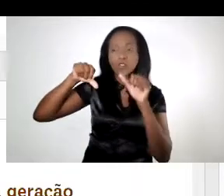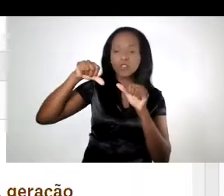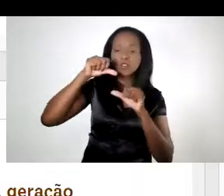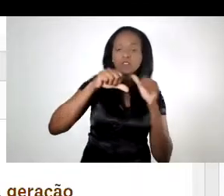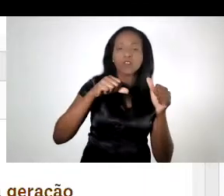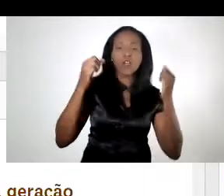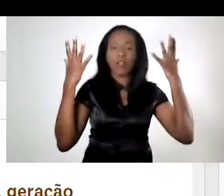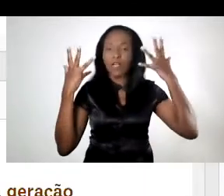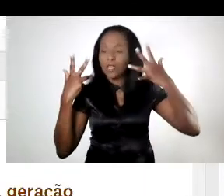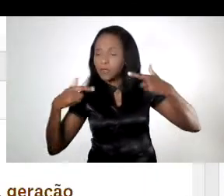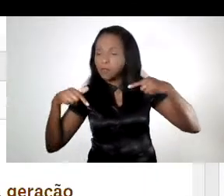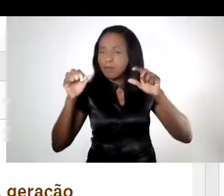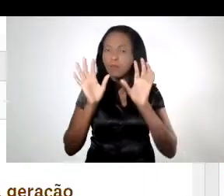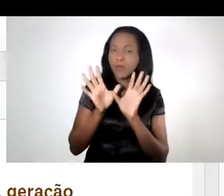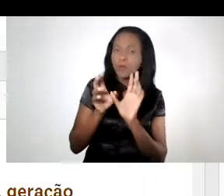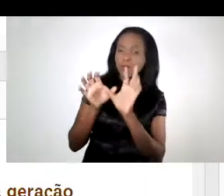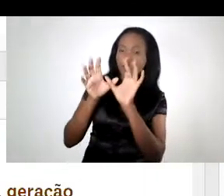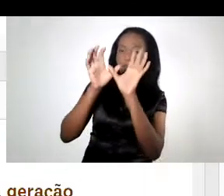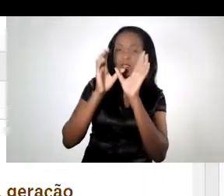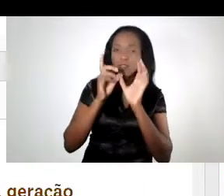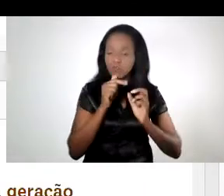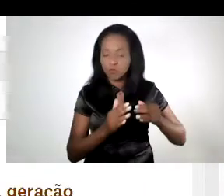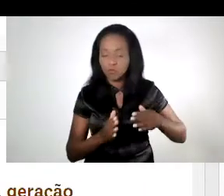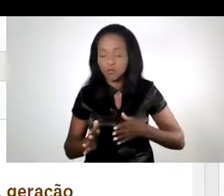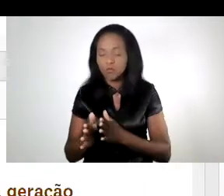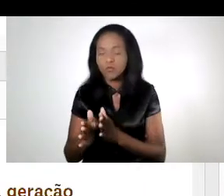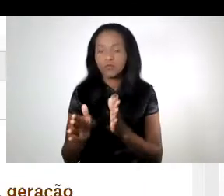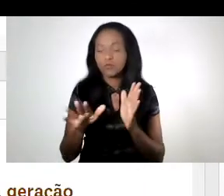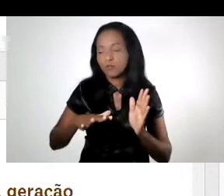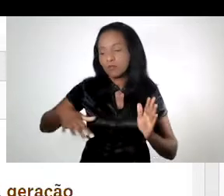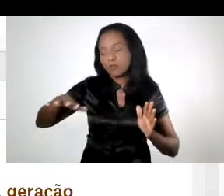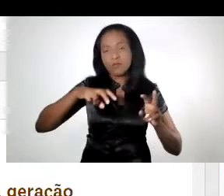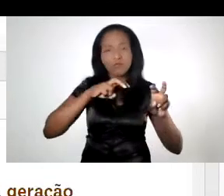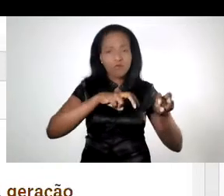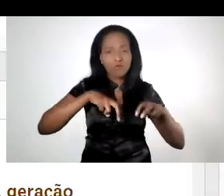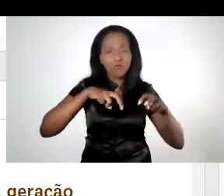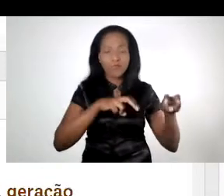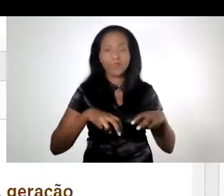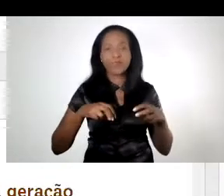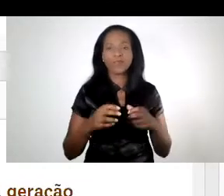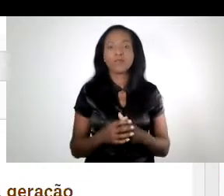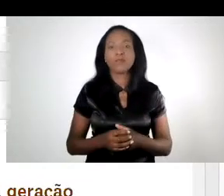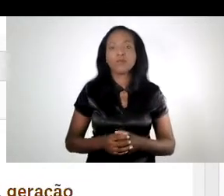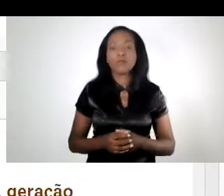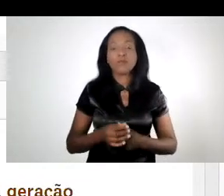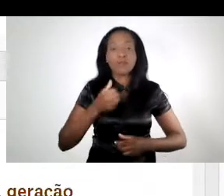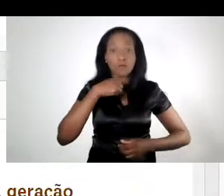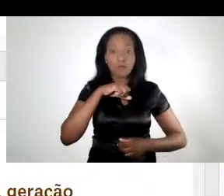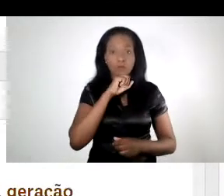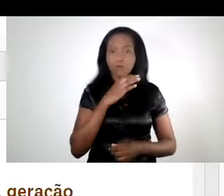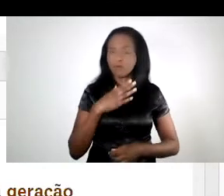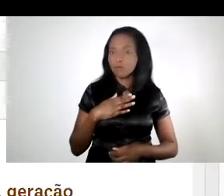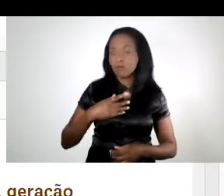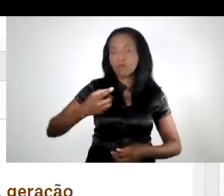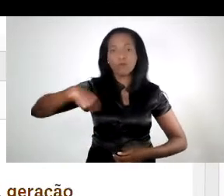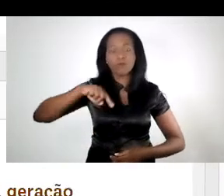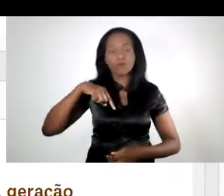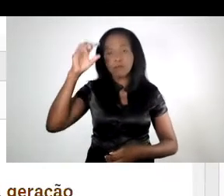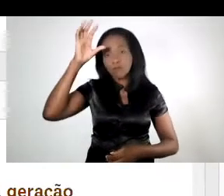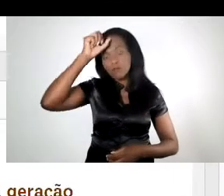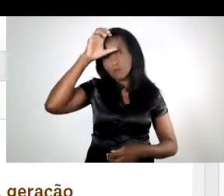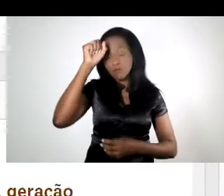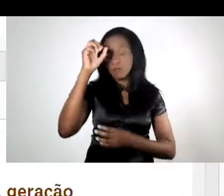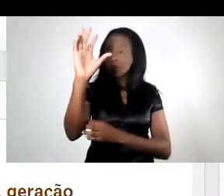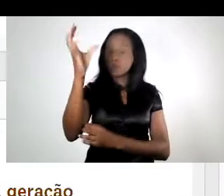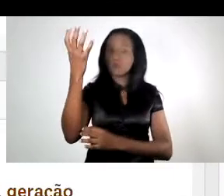os pássaros, o rio e as áreas de cultivo. Com nossa mãe, aprendemos que a floresta